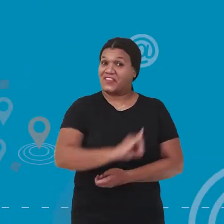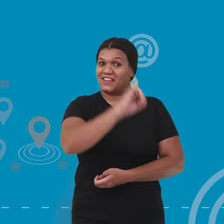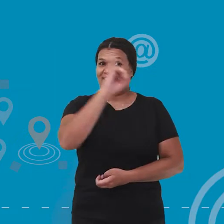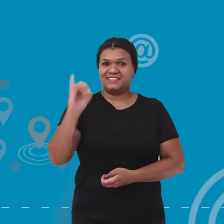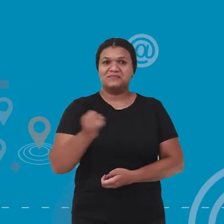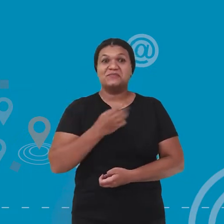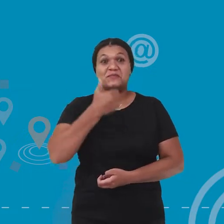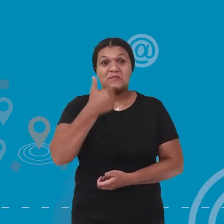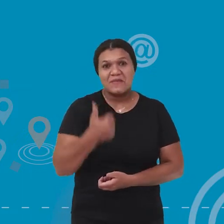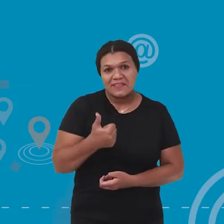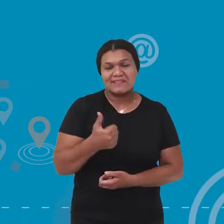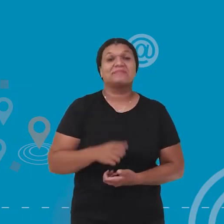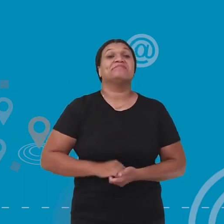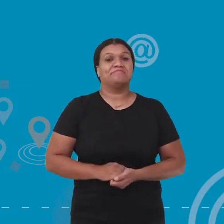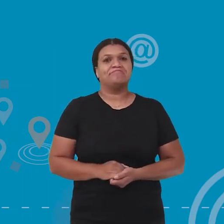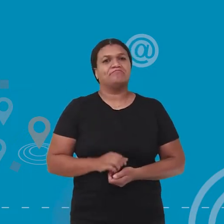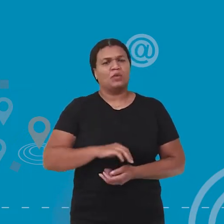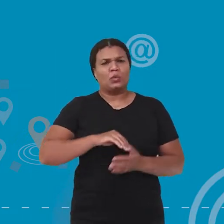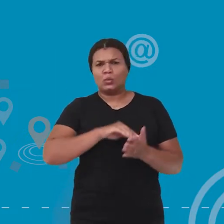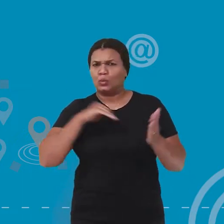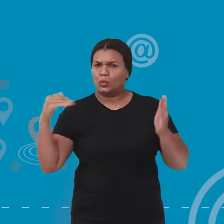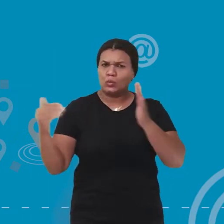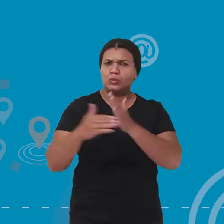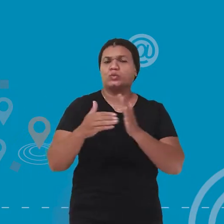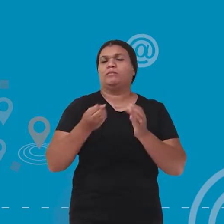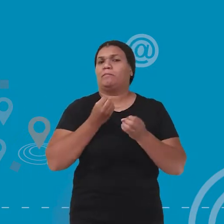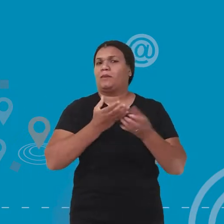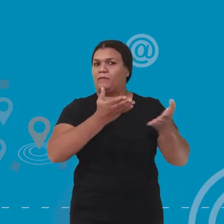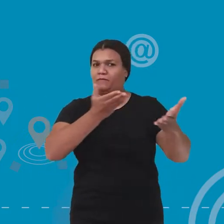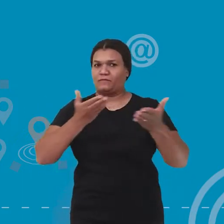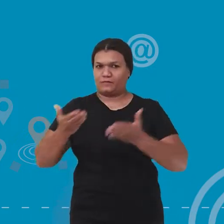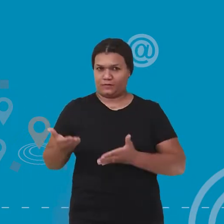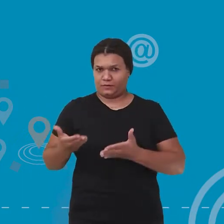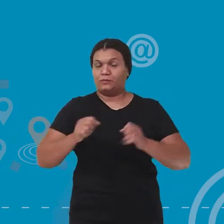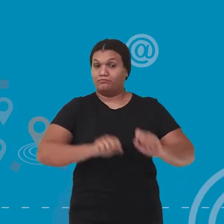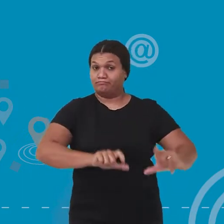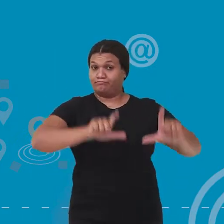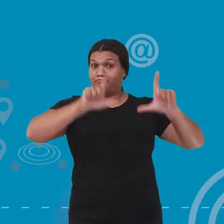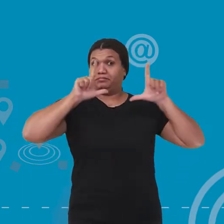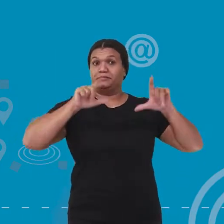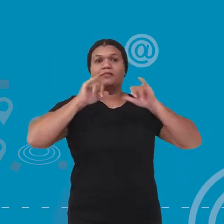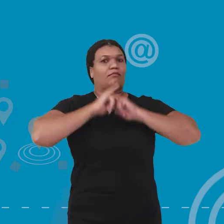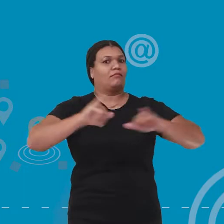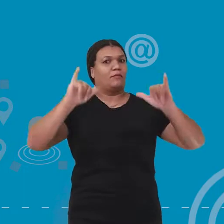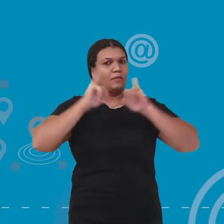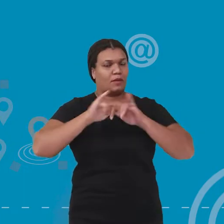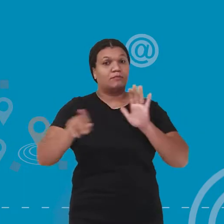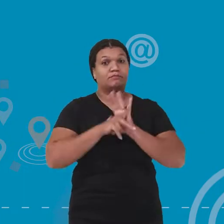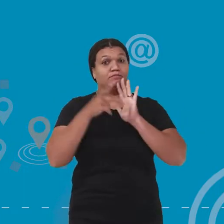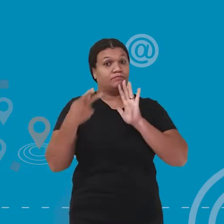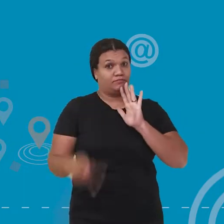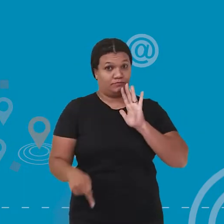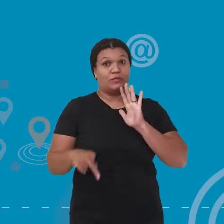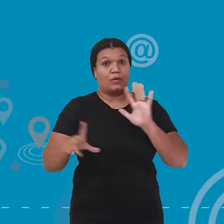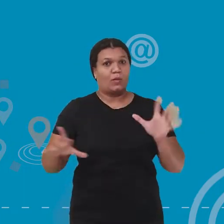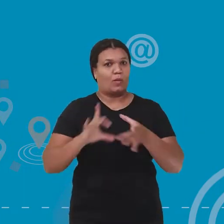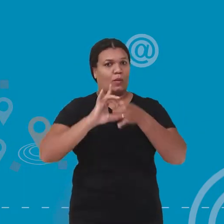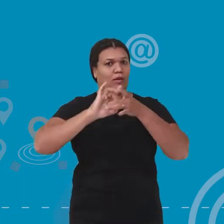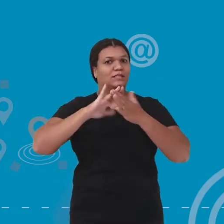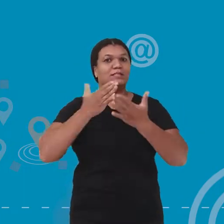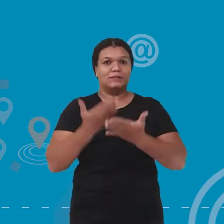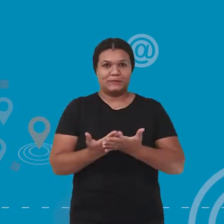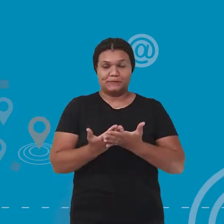Olá, tudo bem? Sejam todos bem-vindos ao quadro Informando do programa Conexão